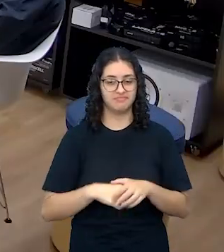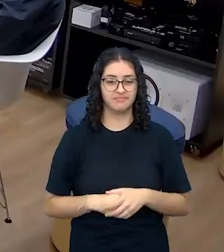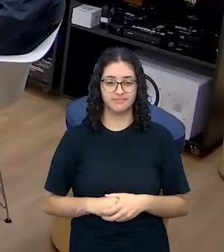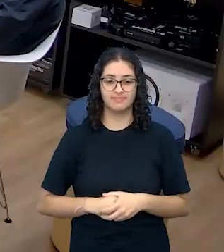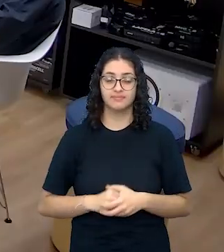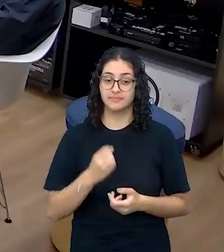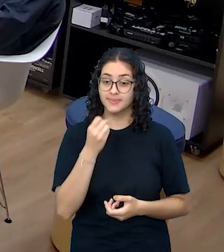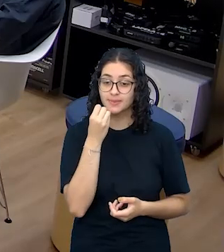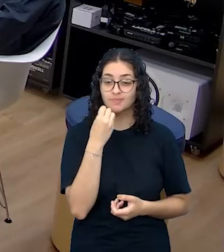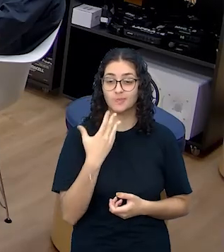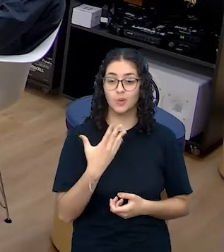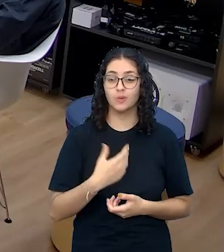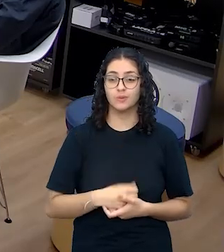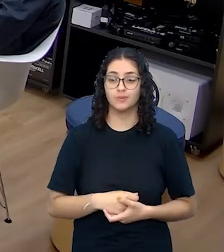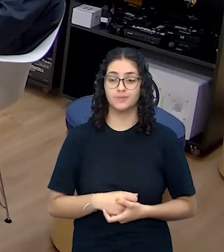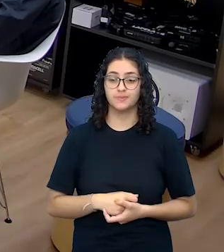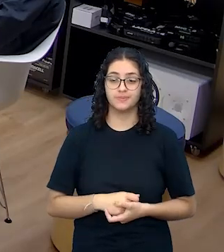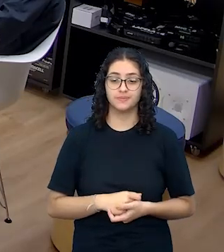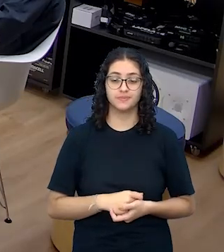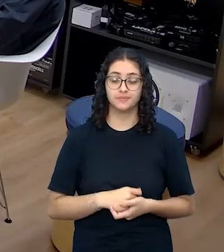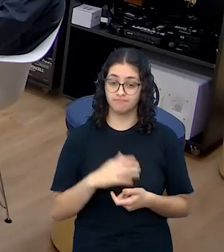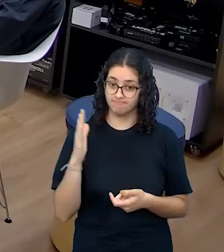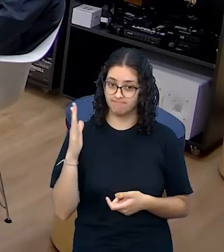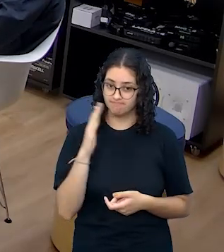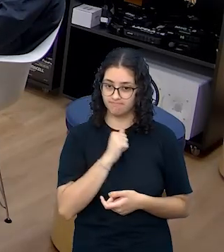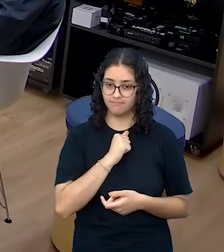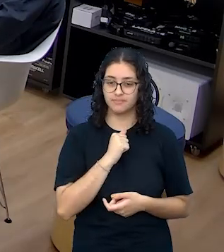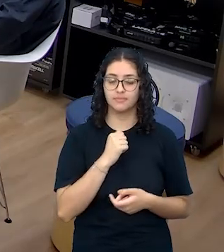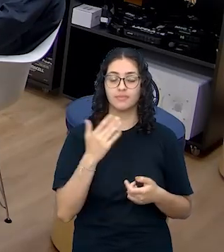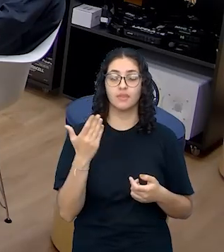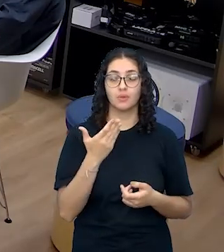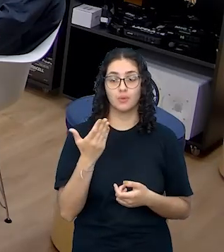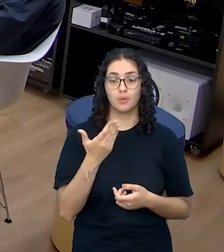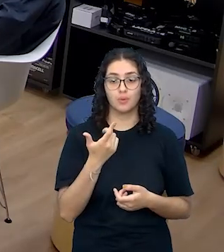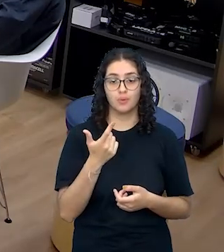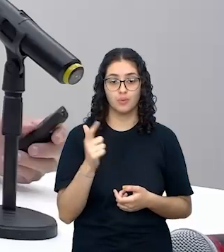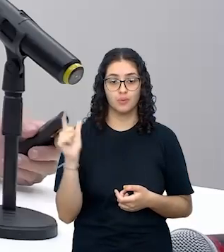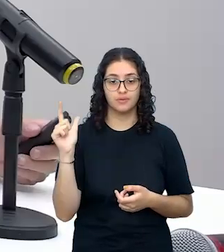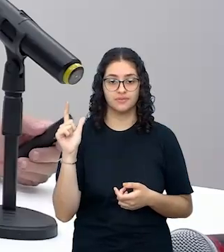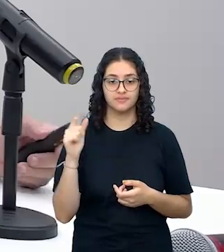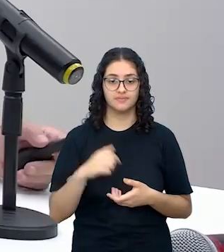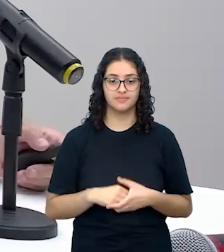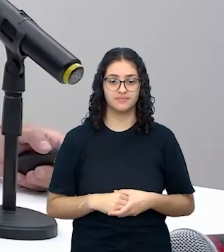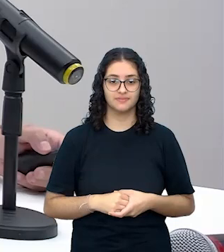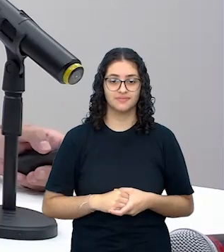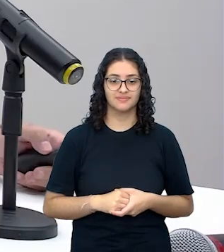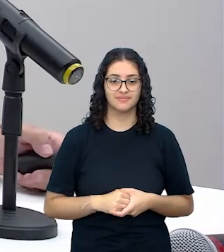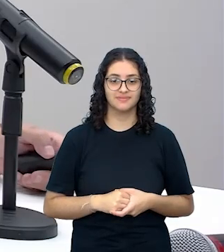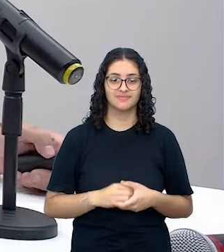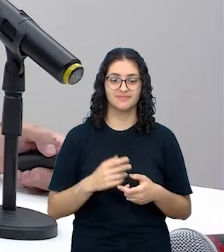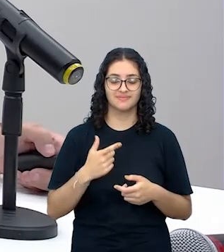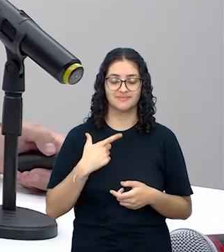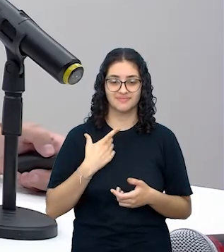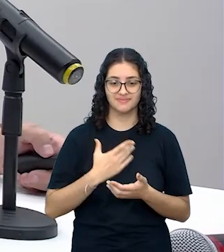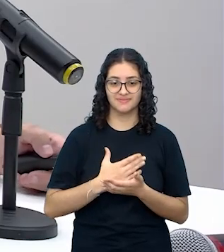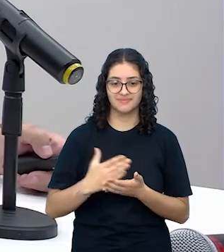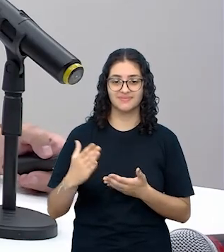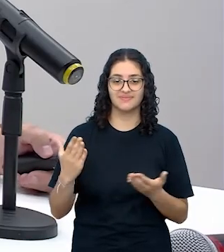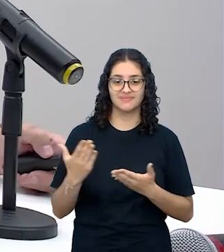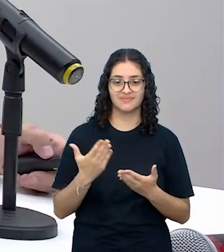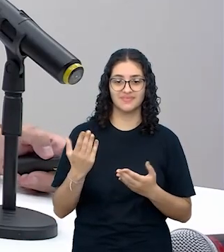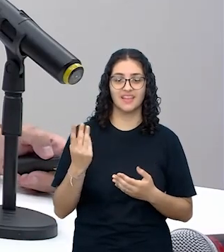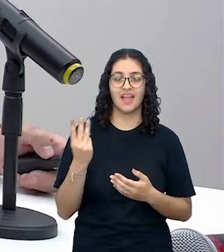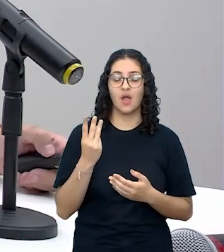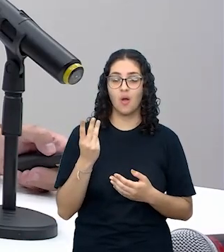bem. Vamos lá? Vamos lá. Para a próxima interação. Hoje começamos já estamos na